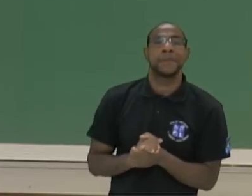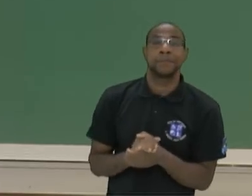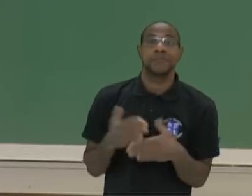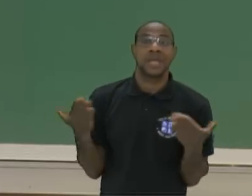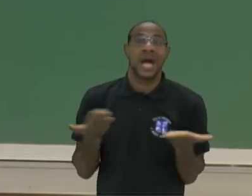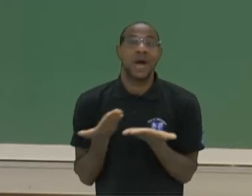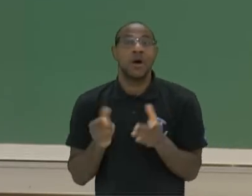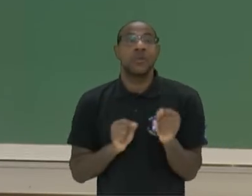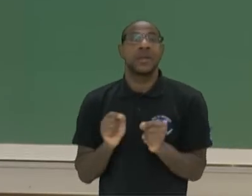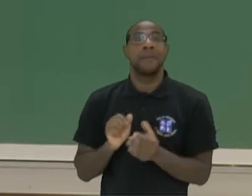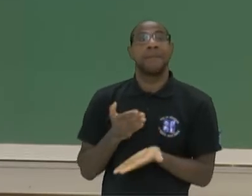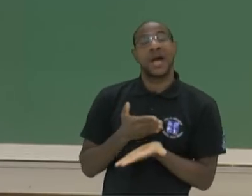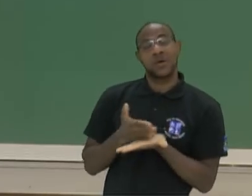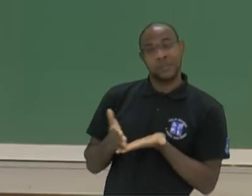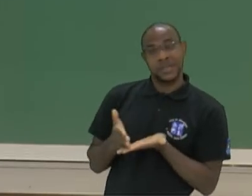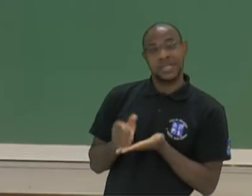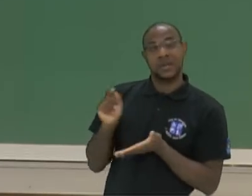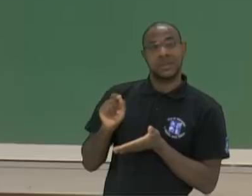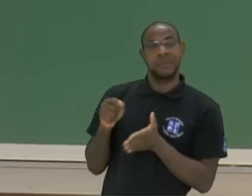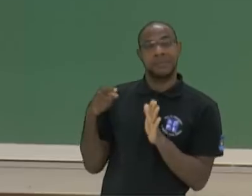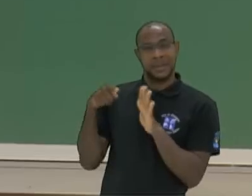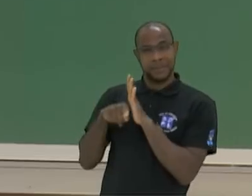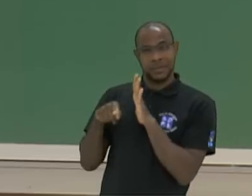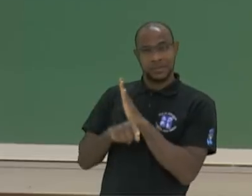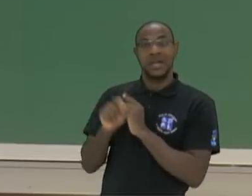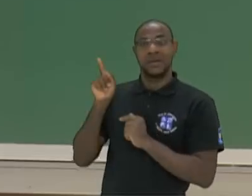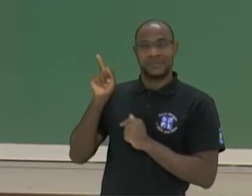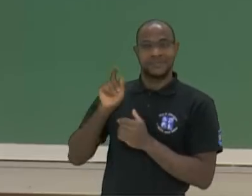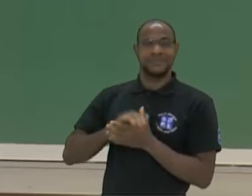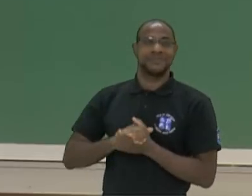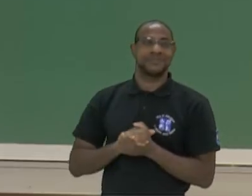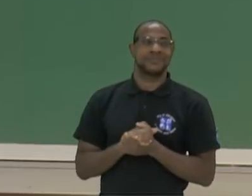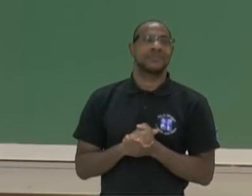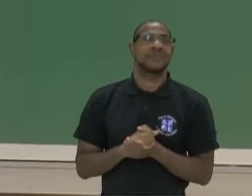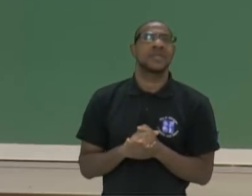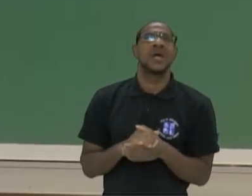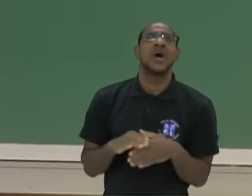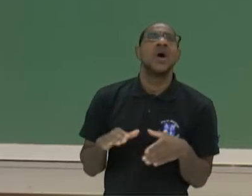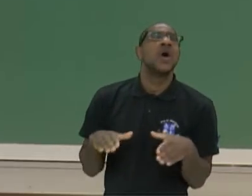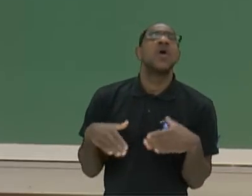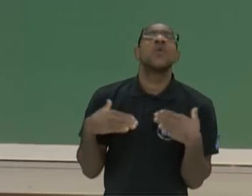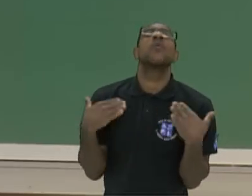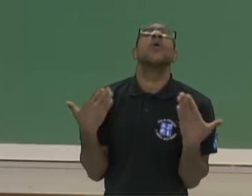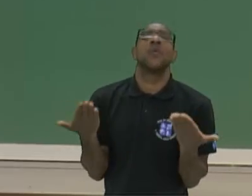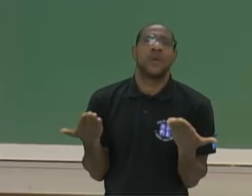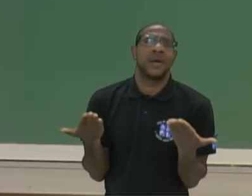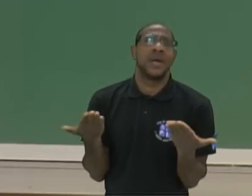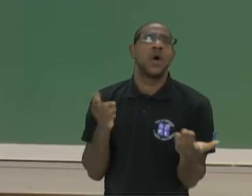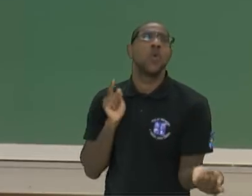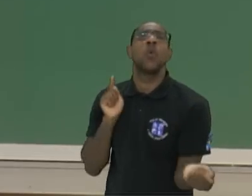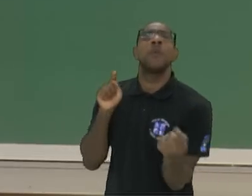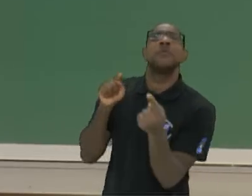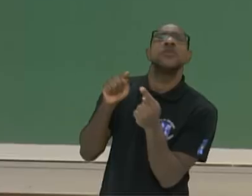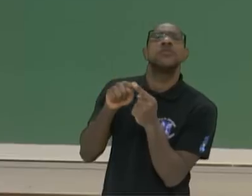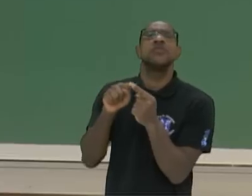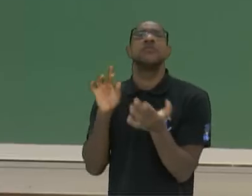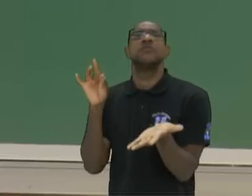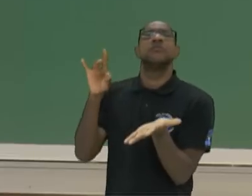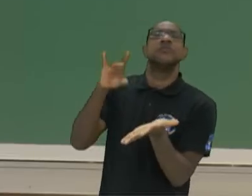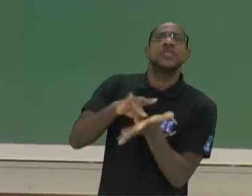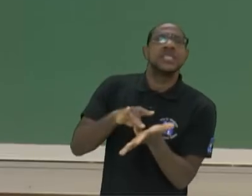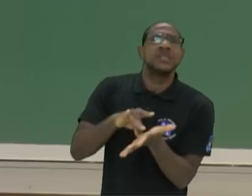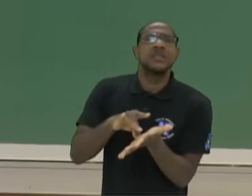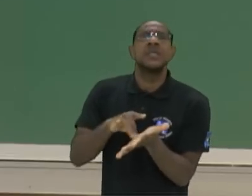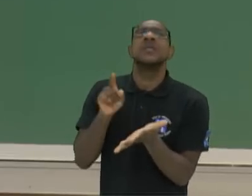Agora, para começar, eu já vou lançar um quiz para você. Qual é a finalidade de uma carta de reivindicação? A